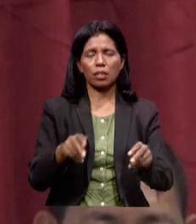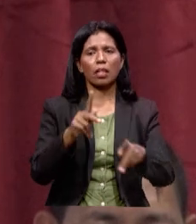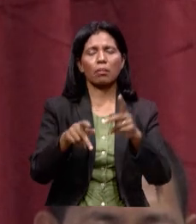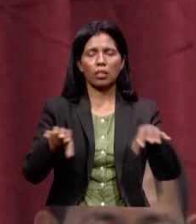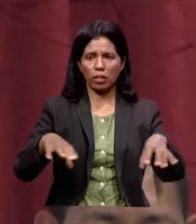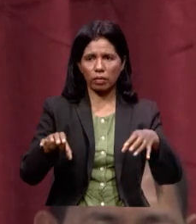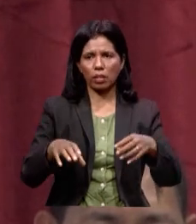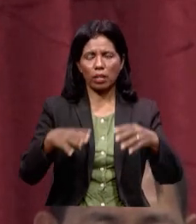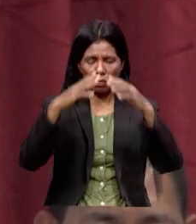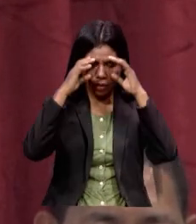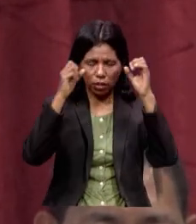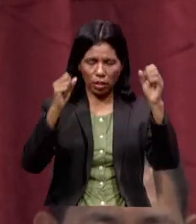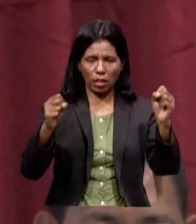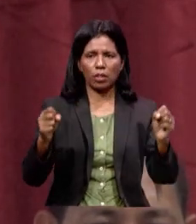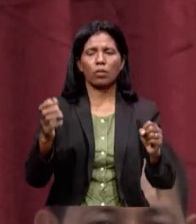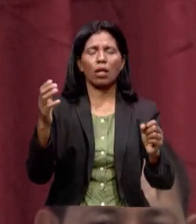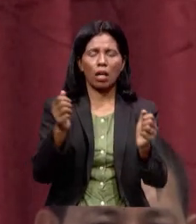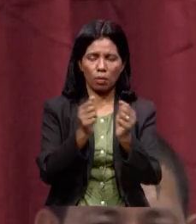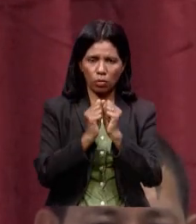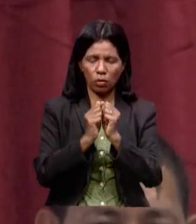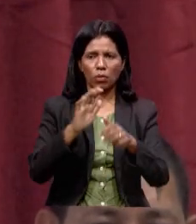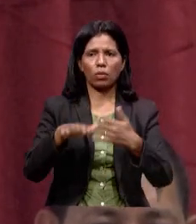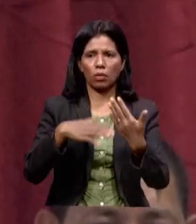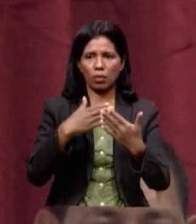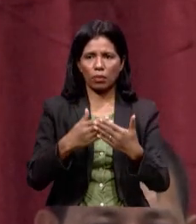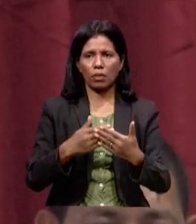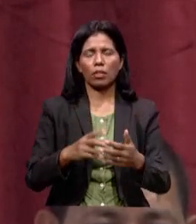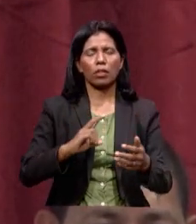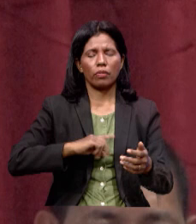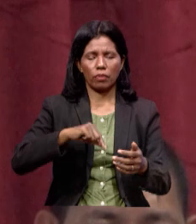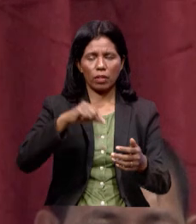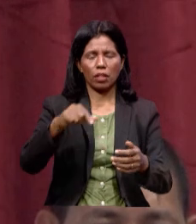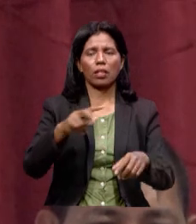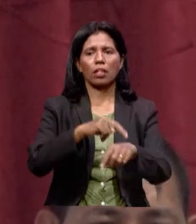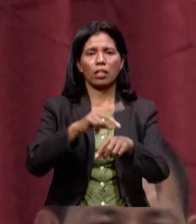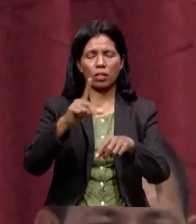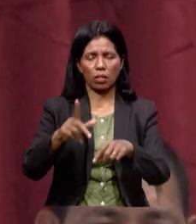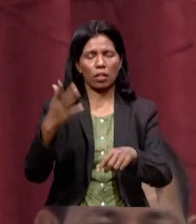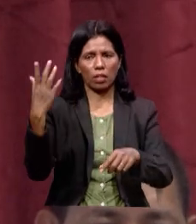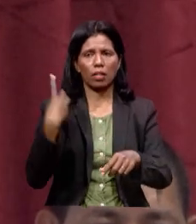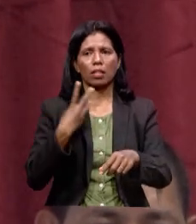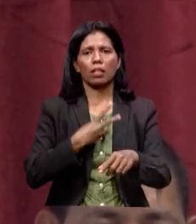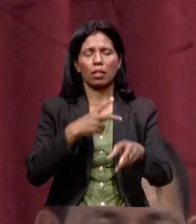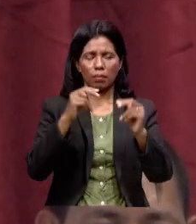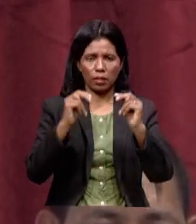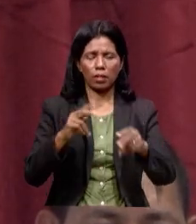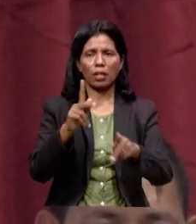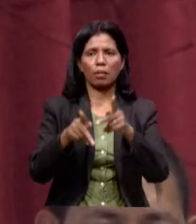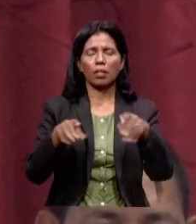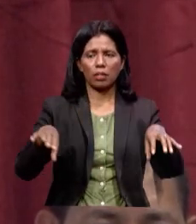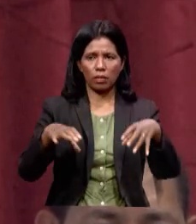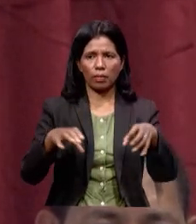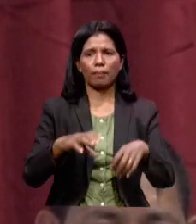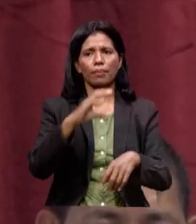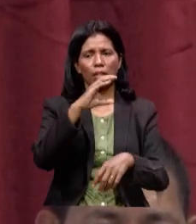espera presiden eleito pel akua kotot ia bike ki ia nasional ose fatimbar tambah kita persisa ma servisu sesi